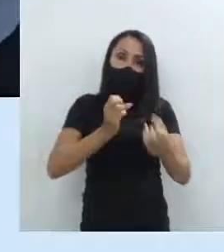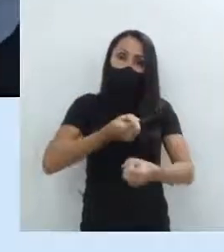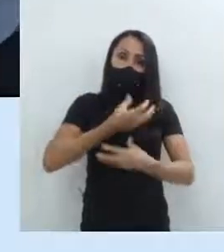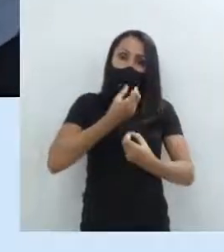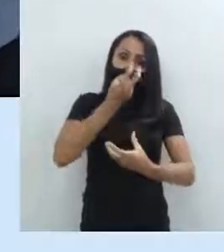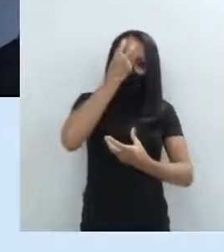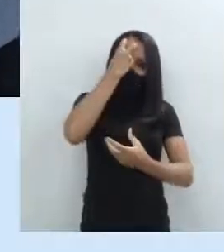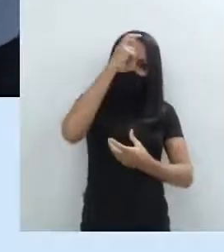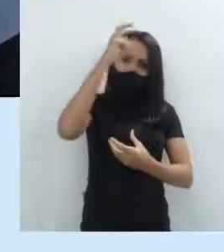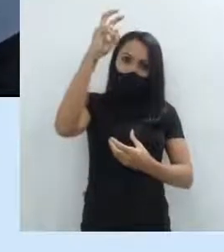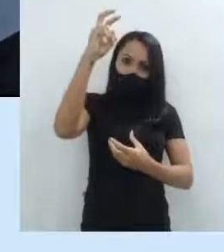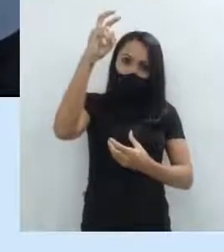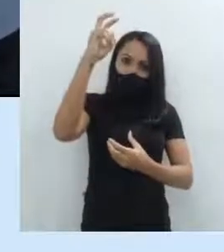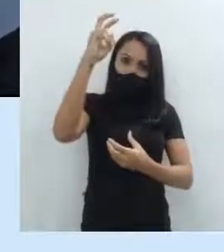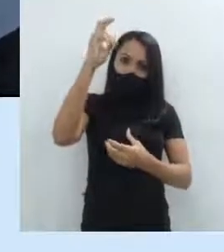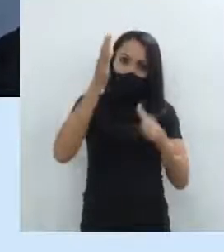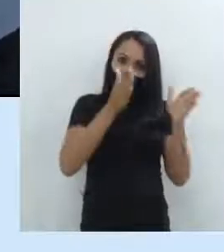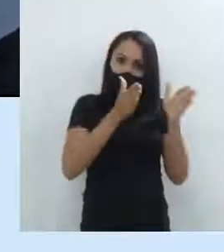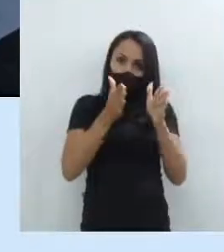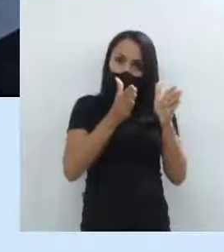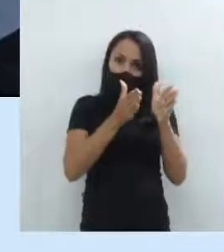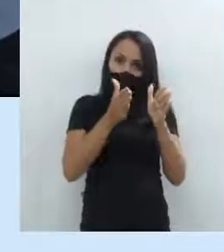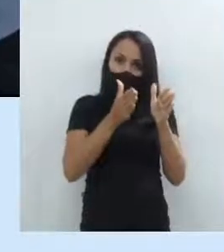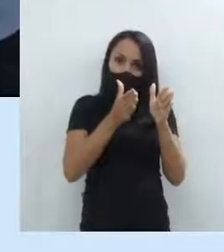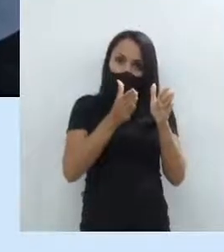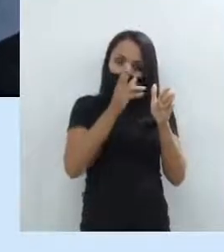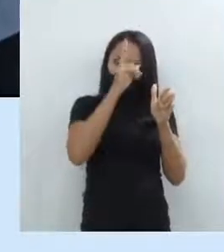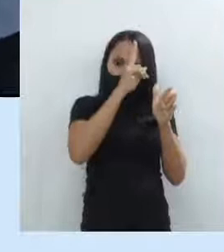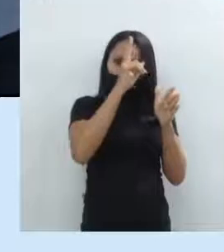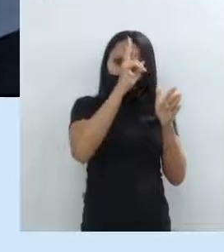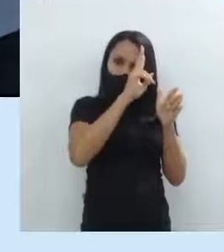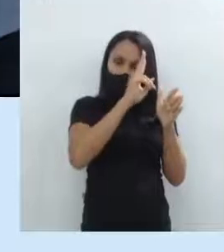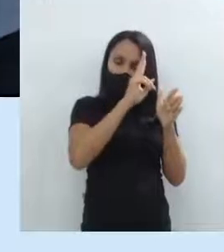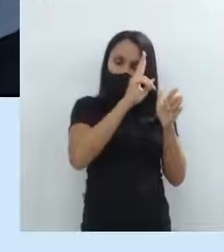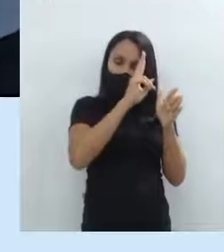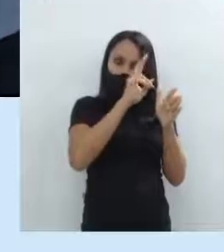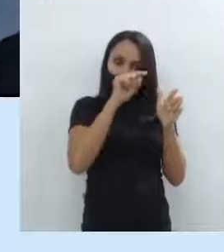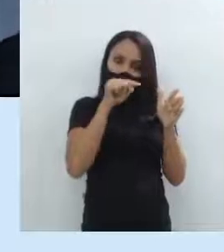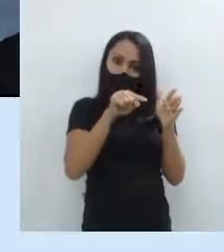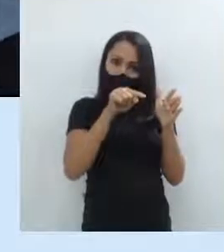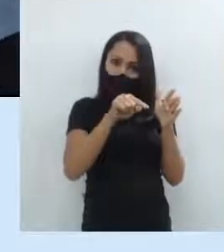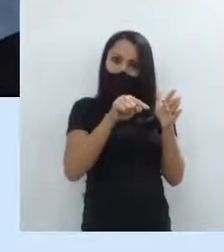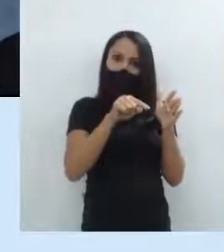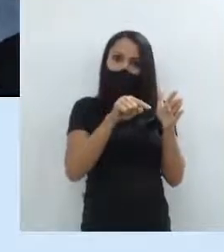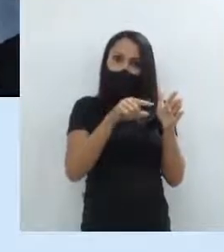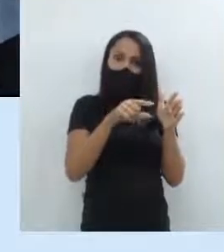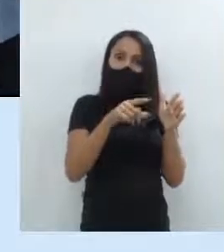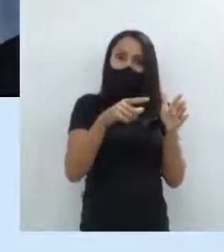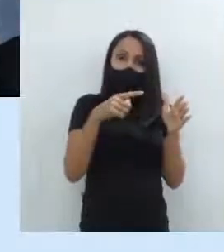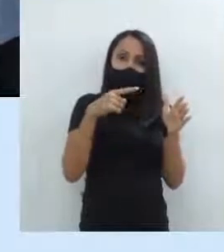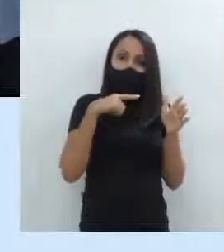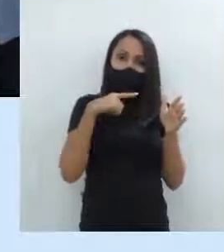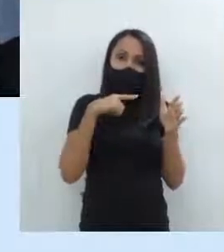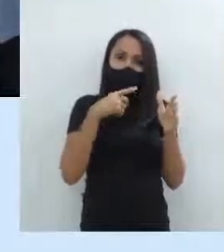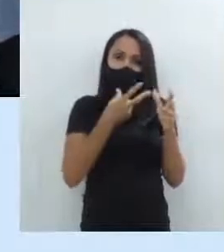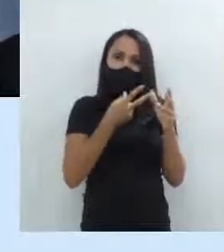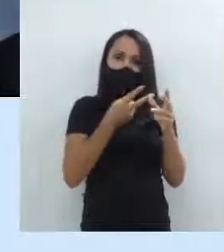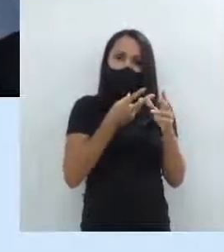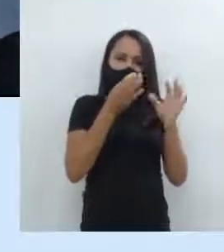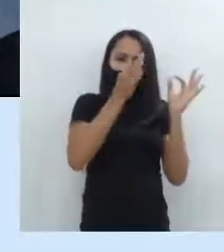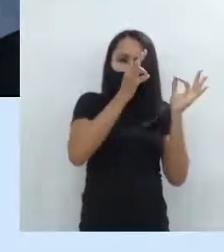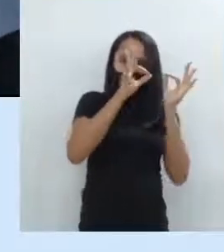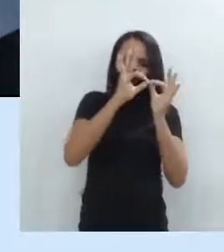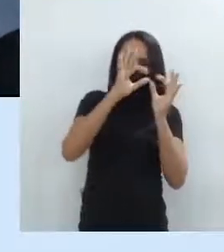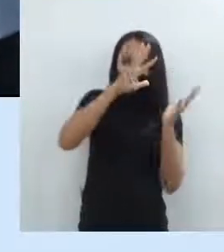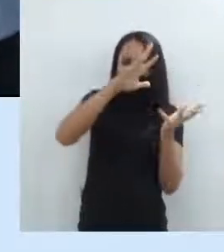cultura em um momento particular da história. Então, primeiro ponto do mito tem a ver com uma forma de ver o mundo,